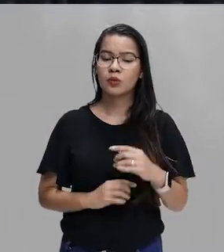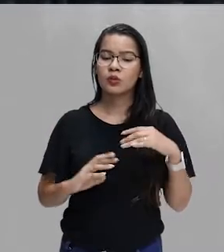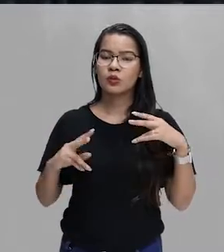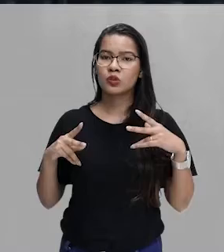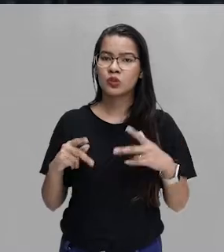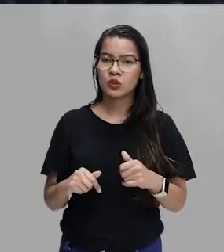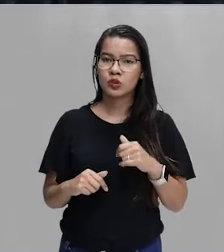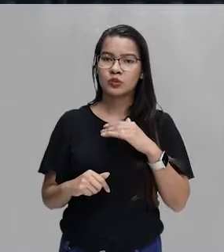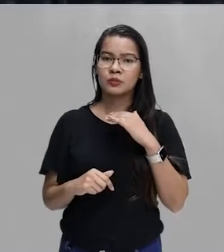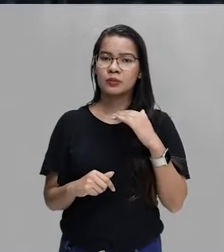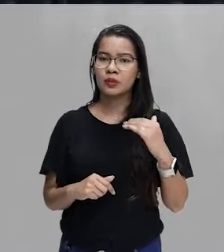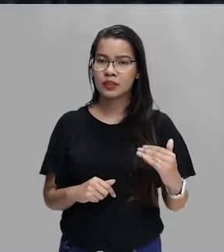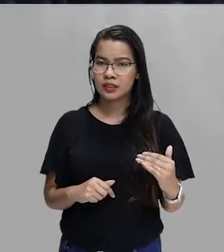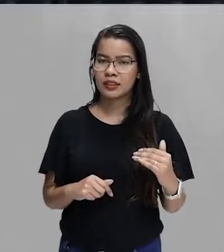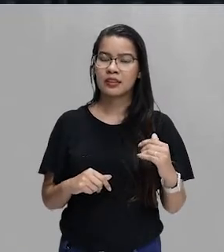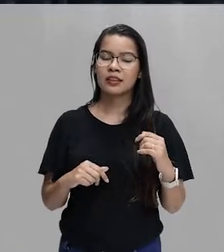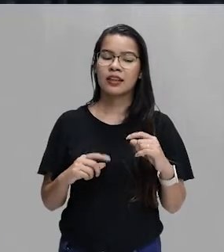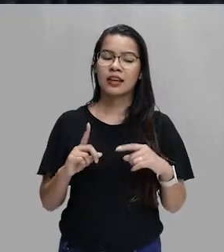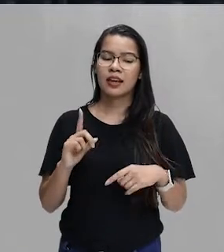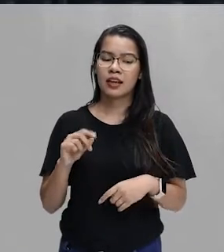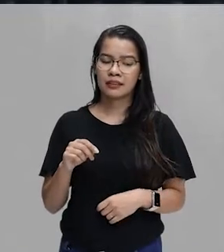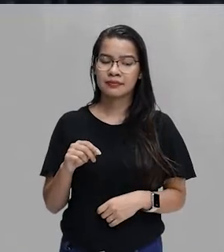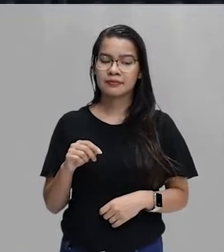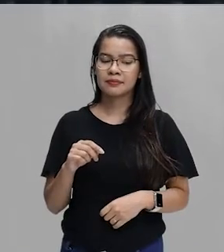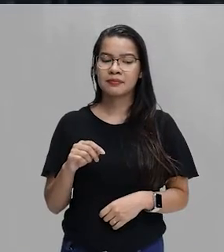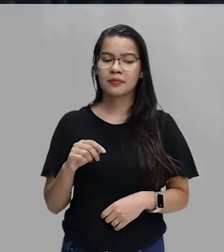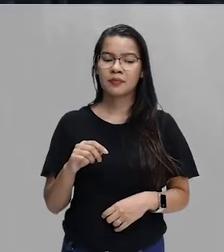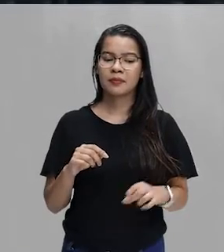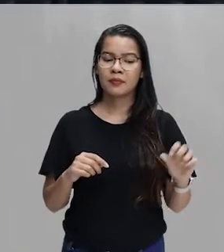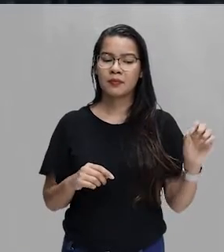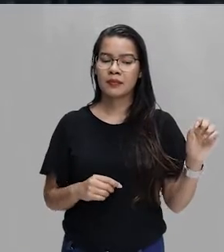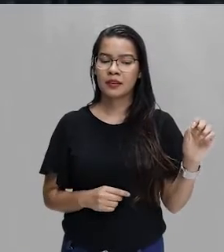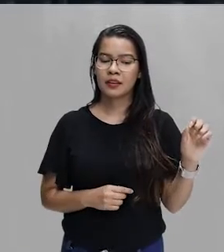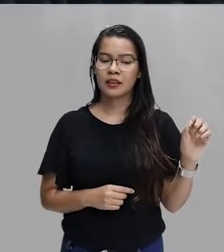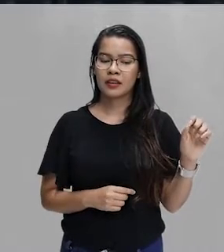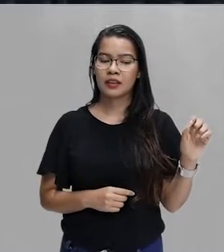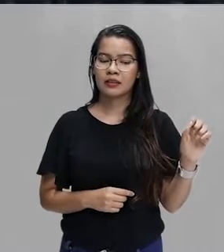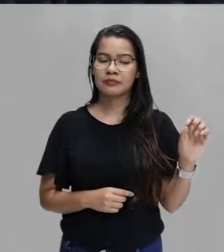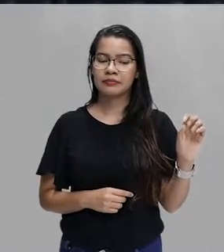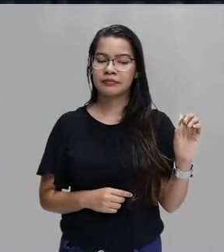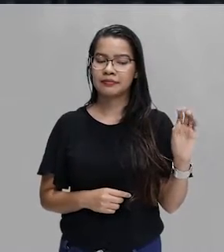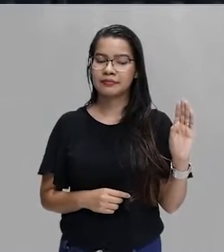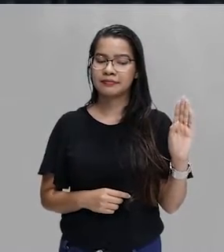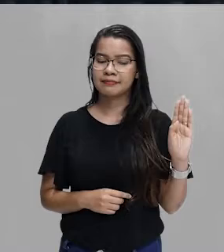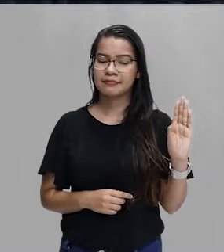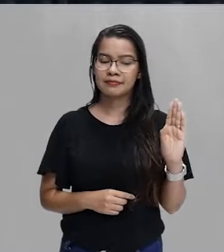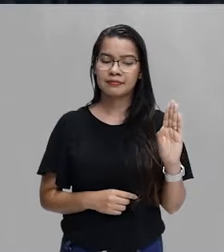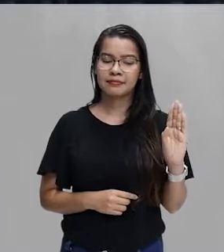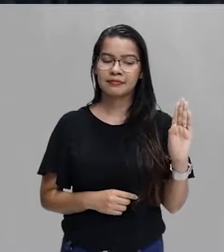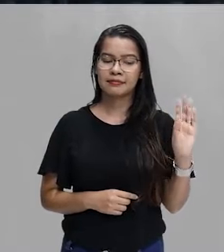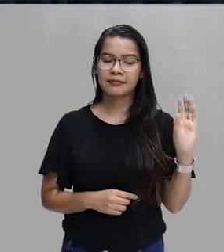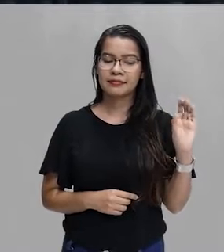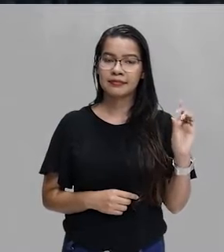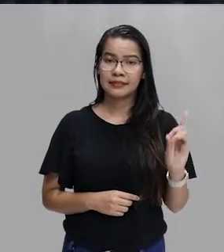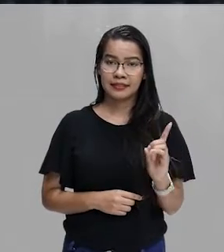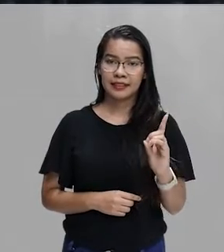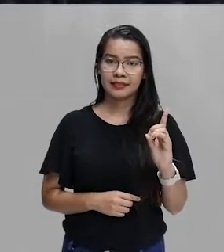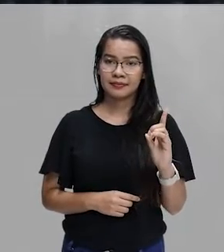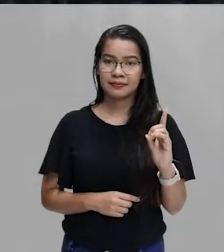é uma oração subordinada, substantiva, objetiva indireta, letra